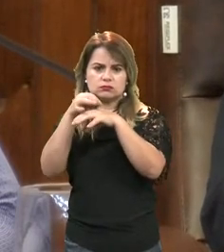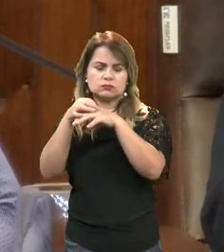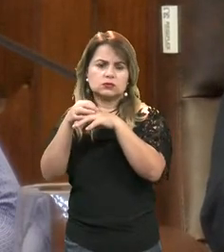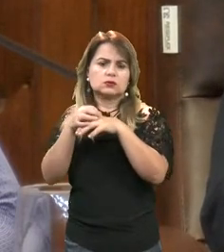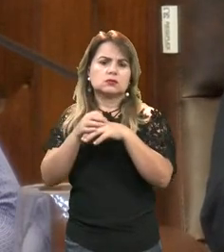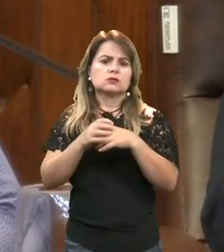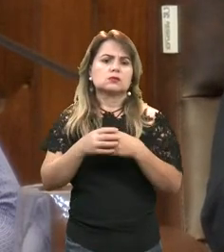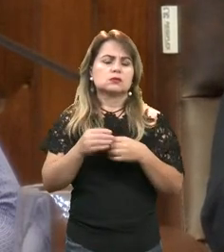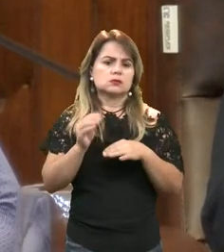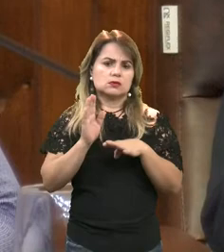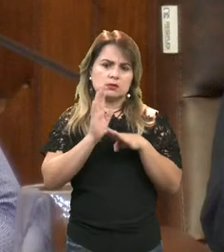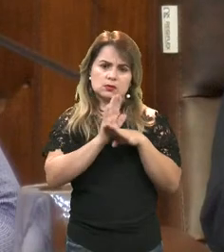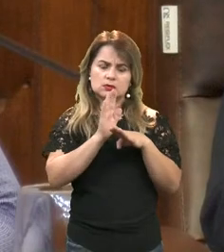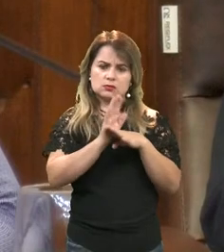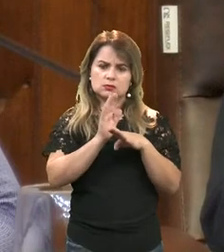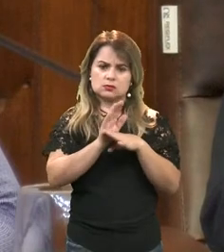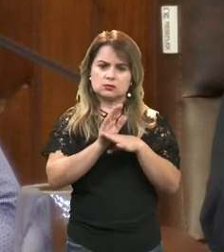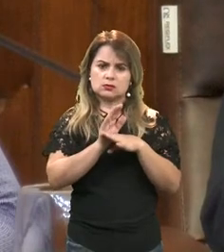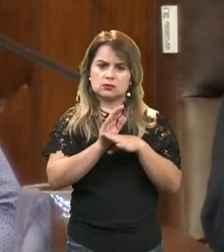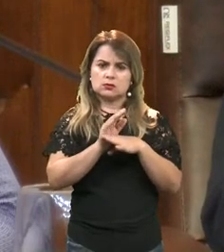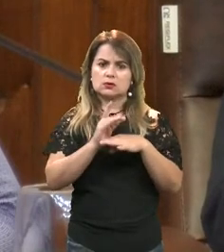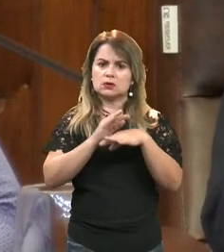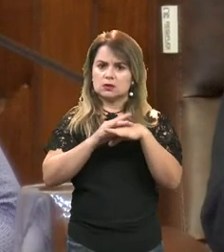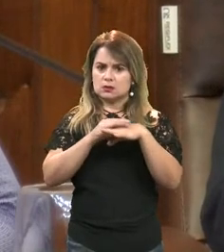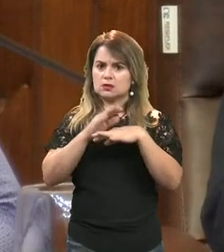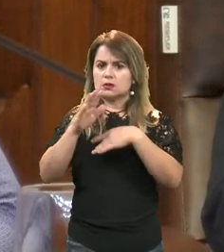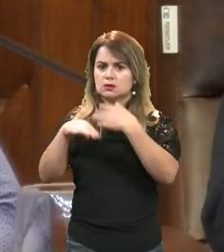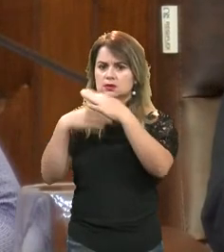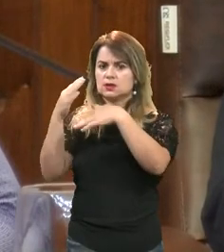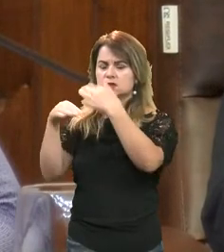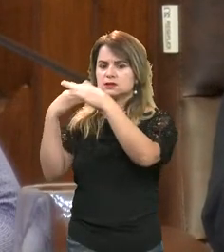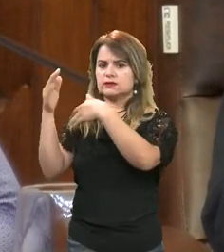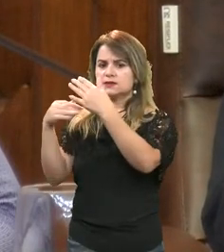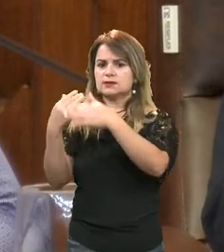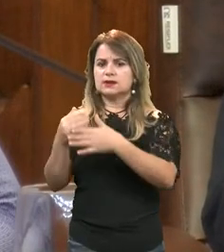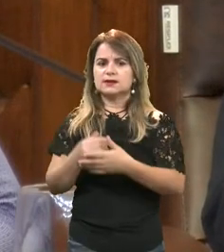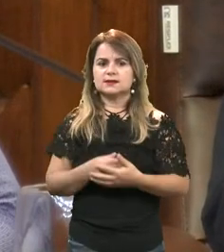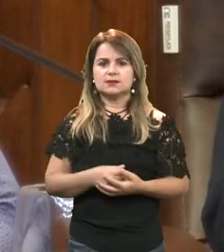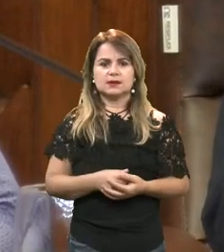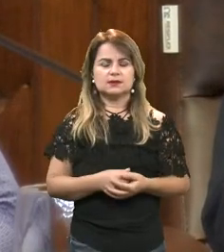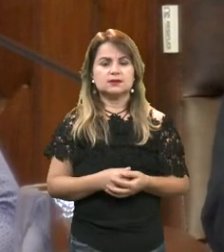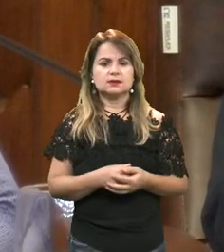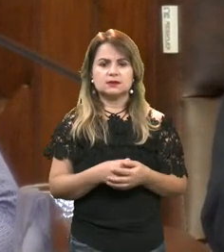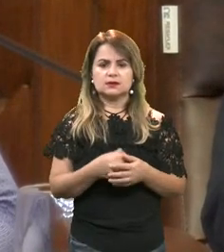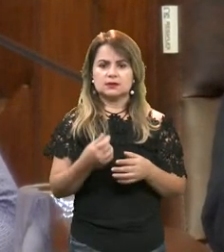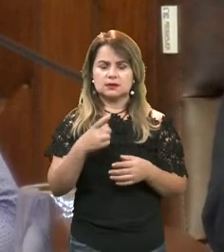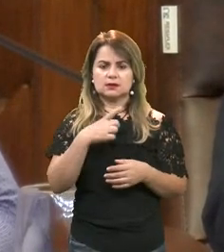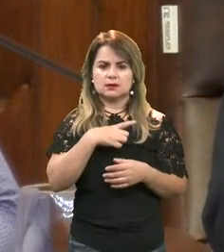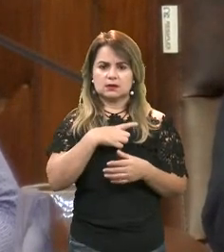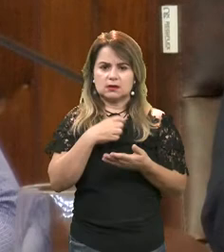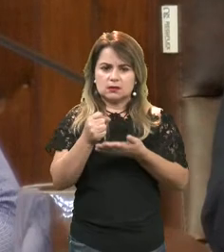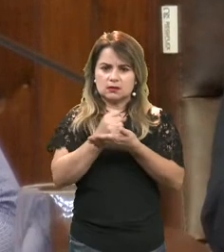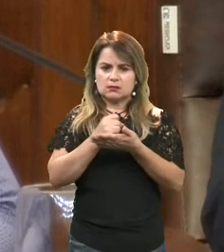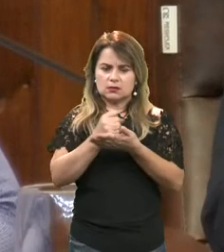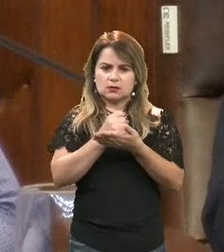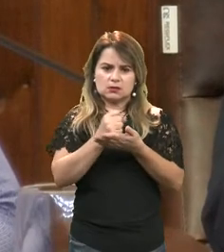que acompanham certas doenças. Assim, substâncias encontradas na maconha, no